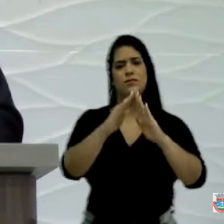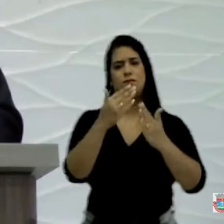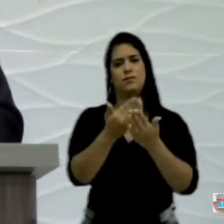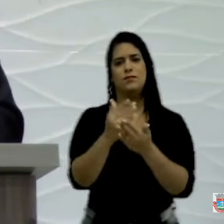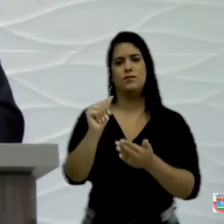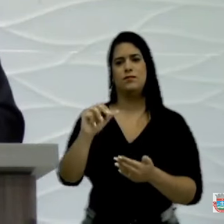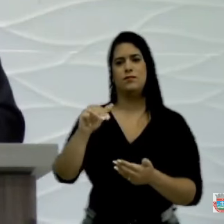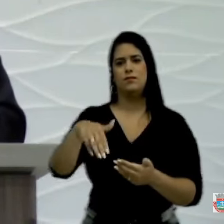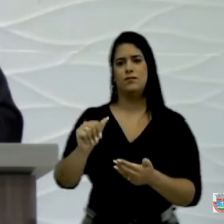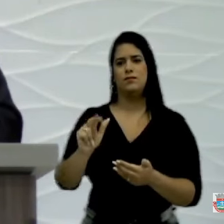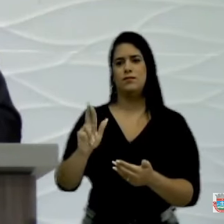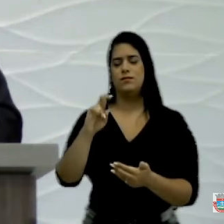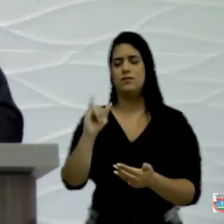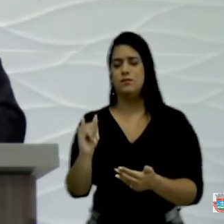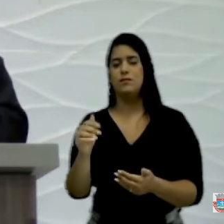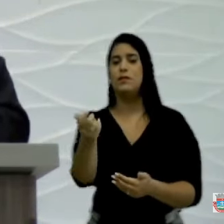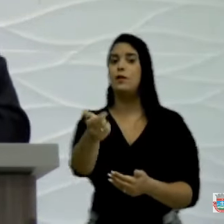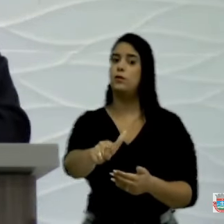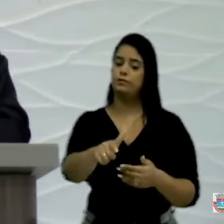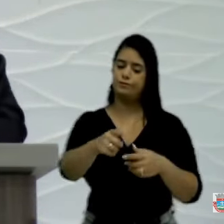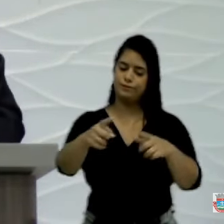Amorizinho, outra cratera.